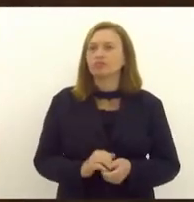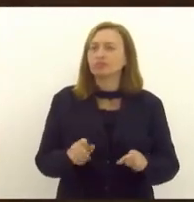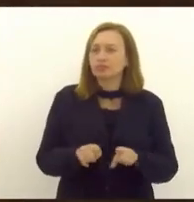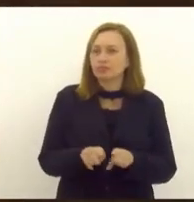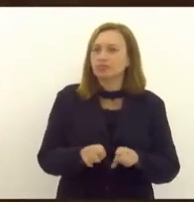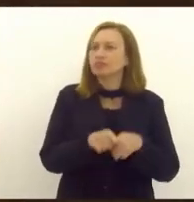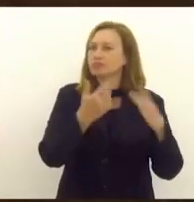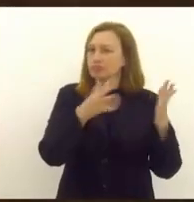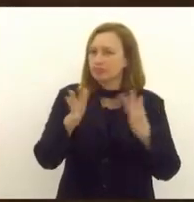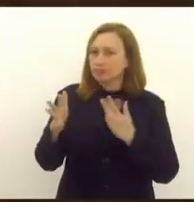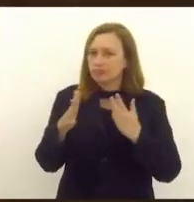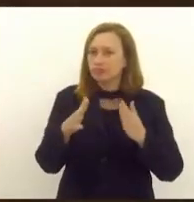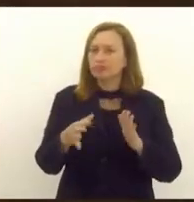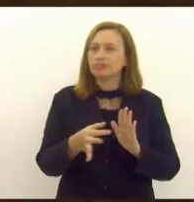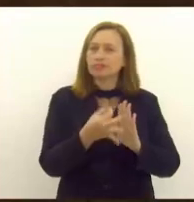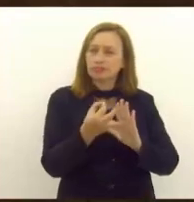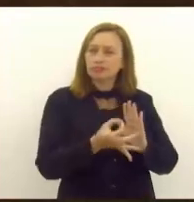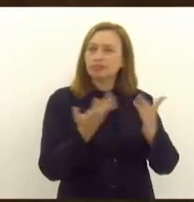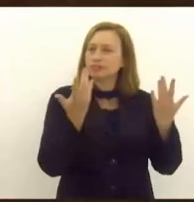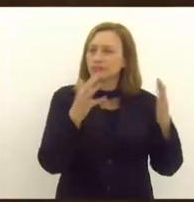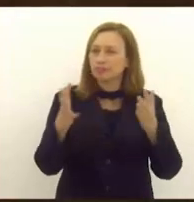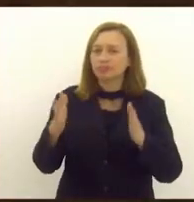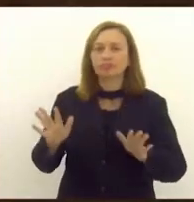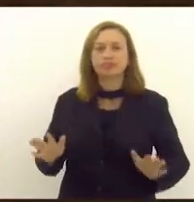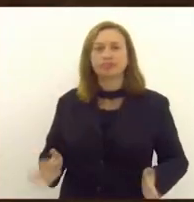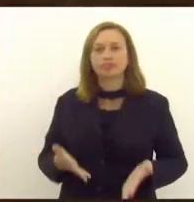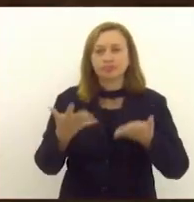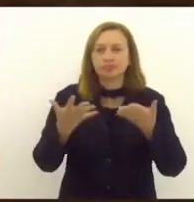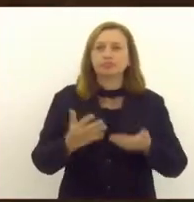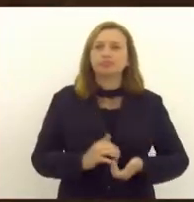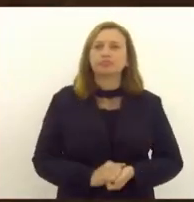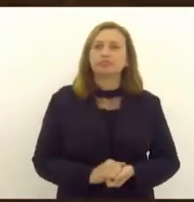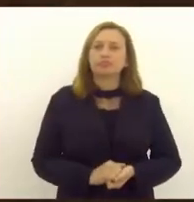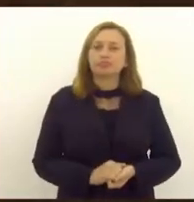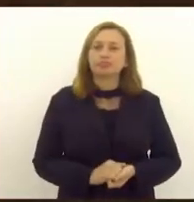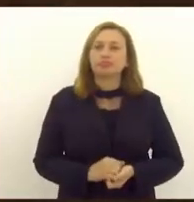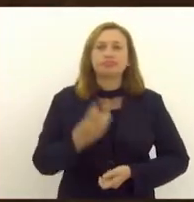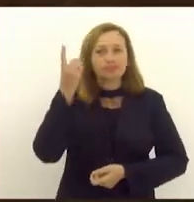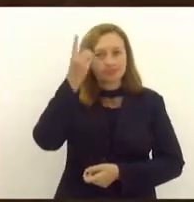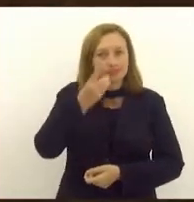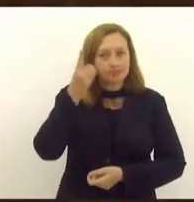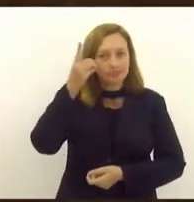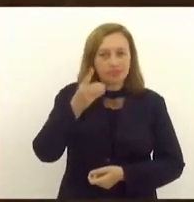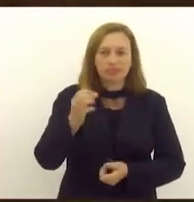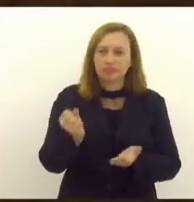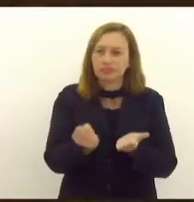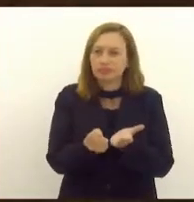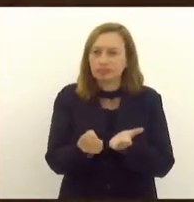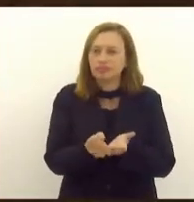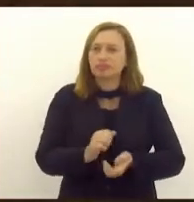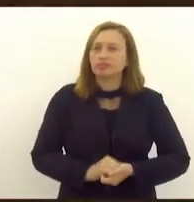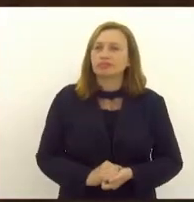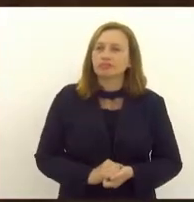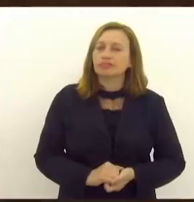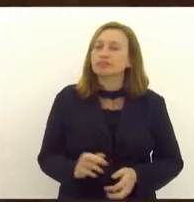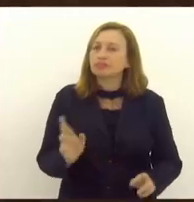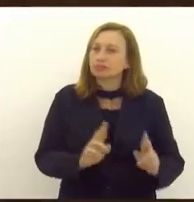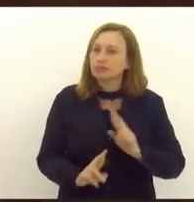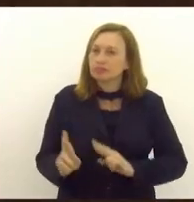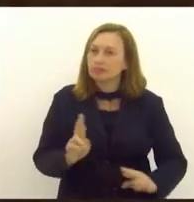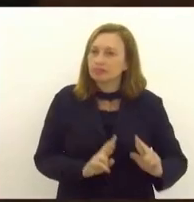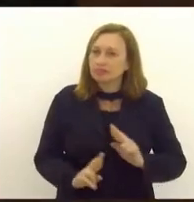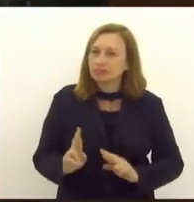complementando aqui o parecer parabenizando a iniciativa do nobre Deputado Samuel Malafaia com relação